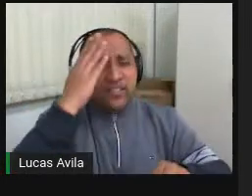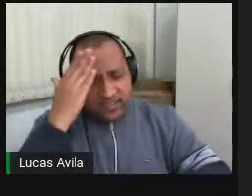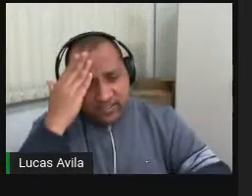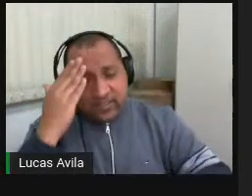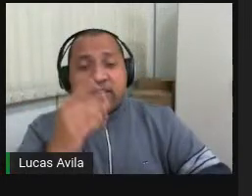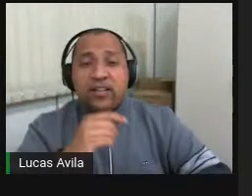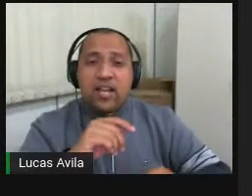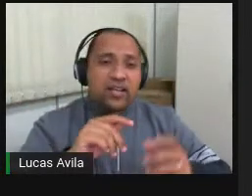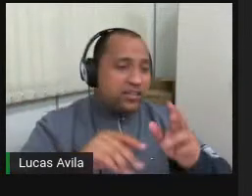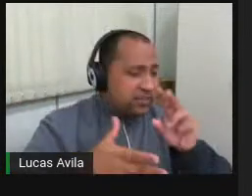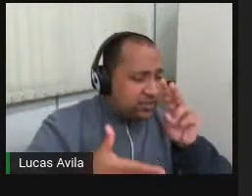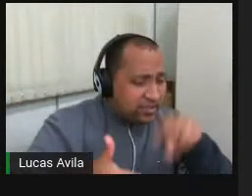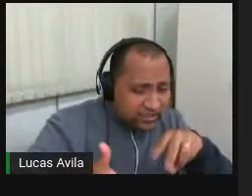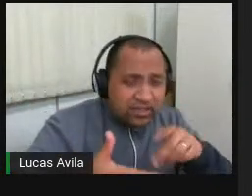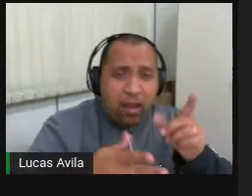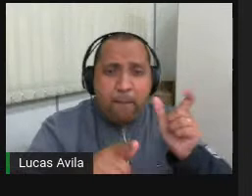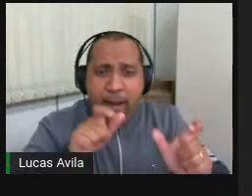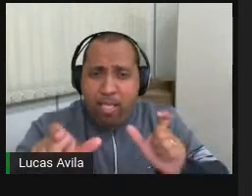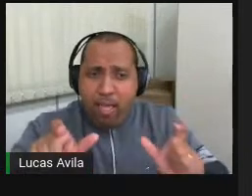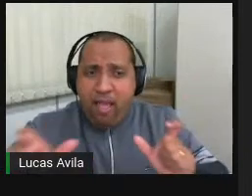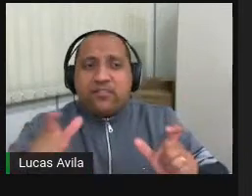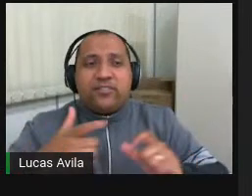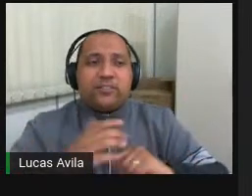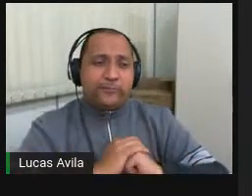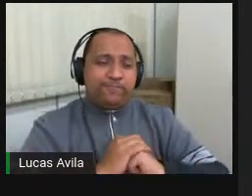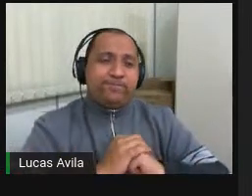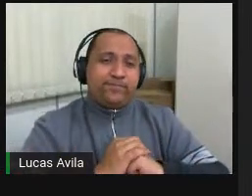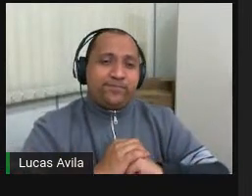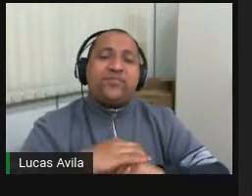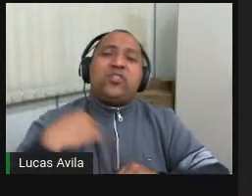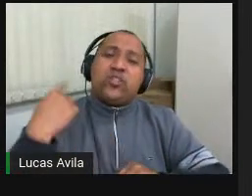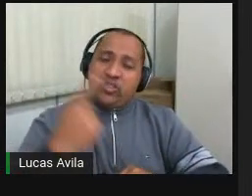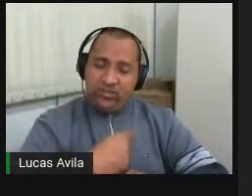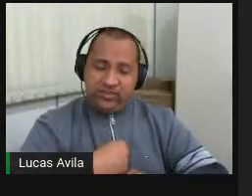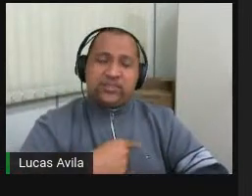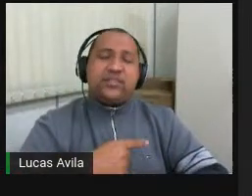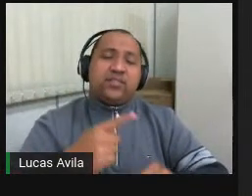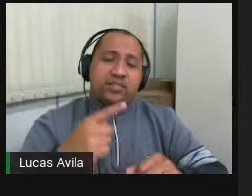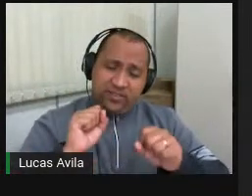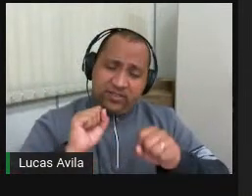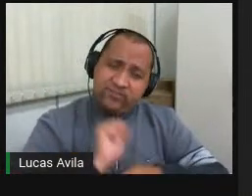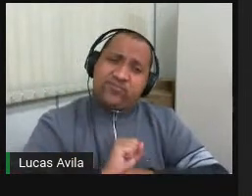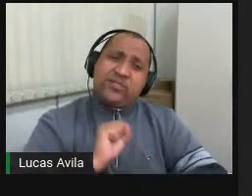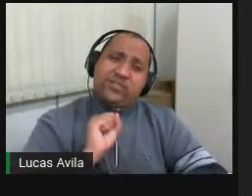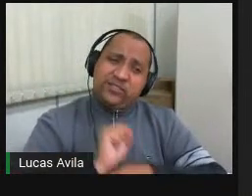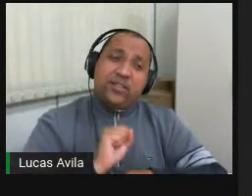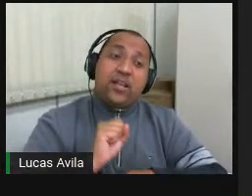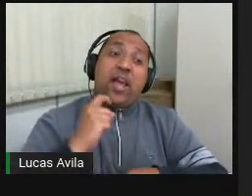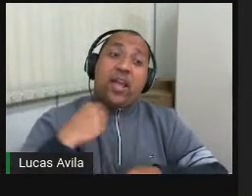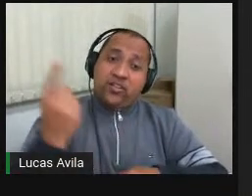palavra. E nós esperamos que tenhamos contribuído